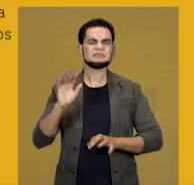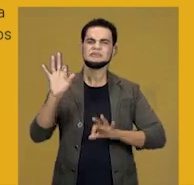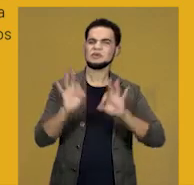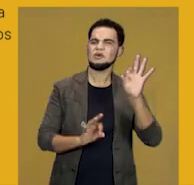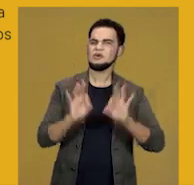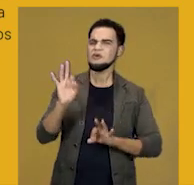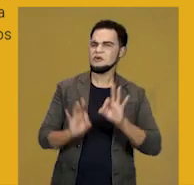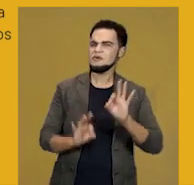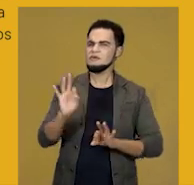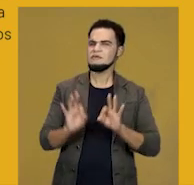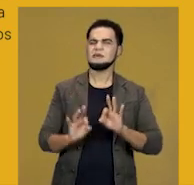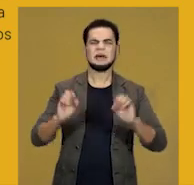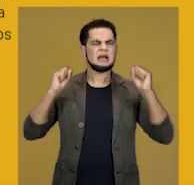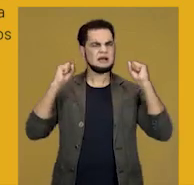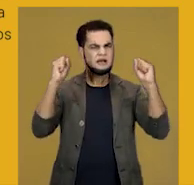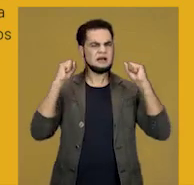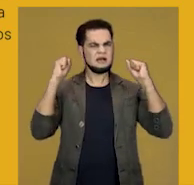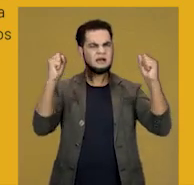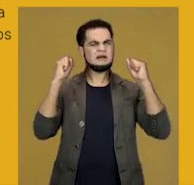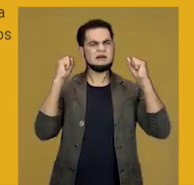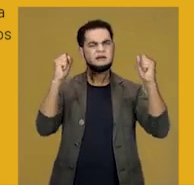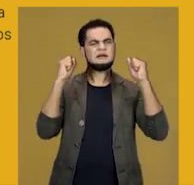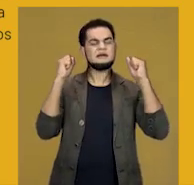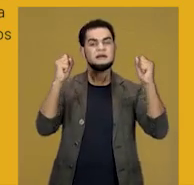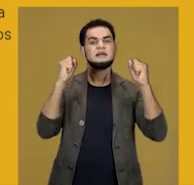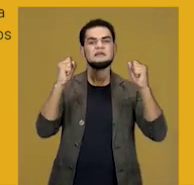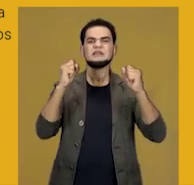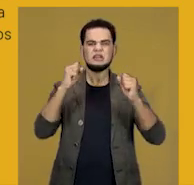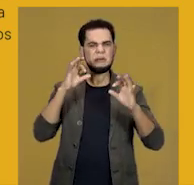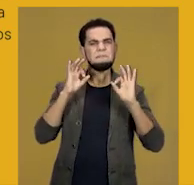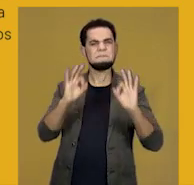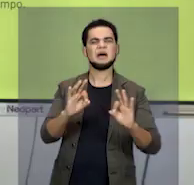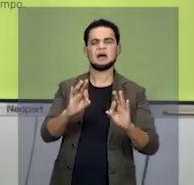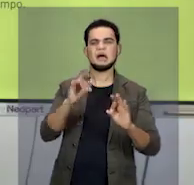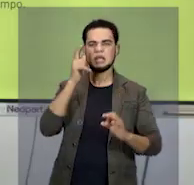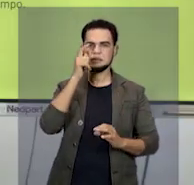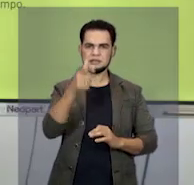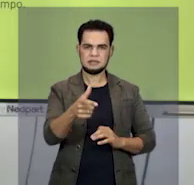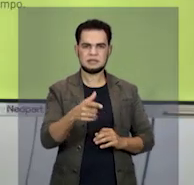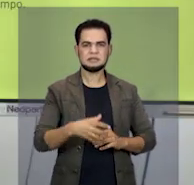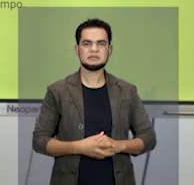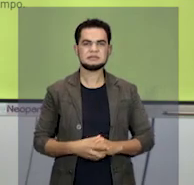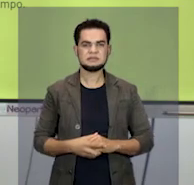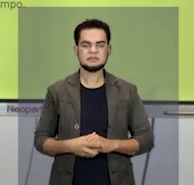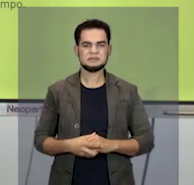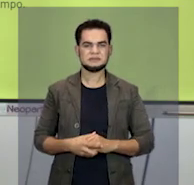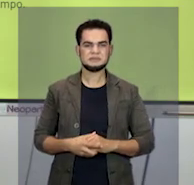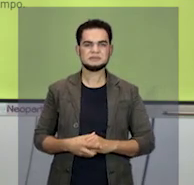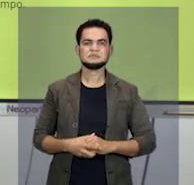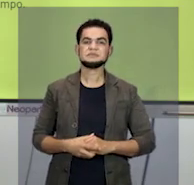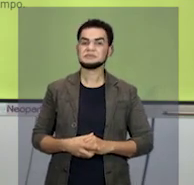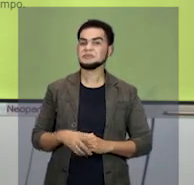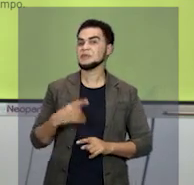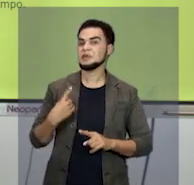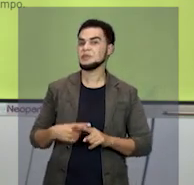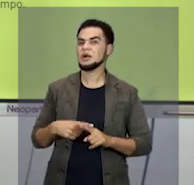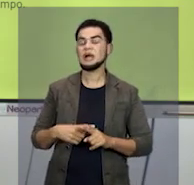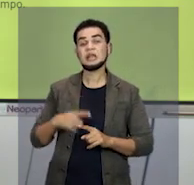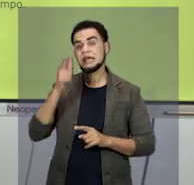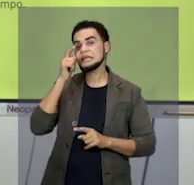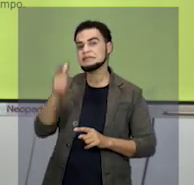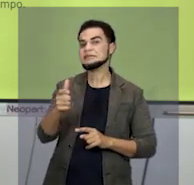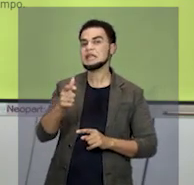reivindicar e efetivar seus interesses. Então, ou seja, justamente, olha para você ver a importância da palavra